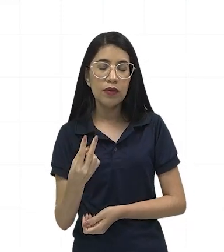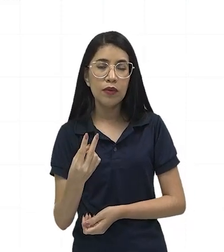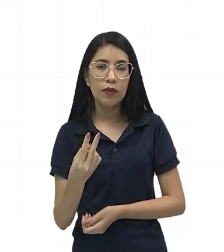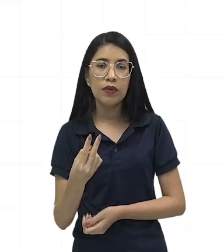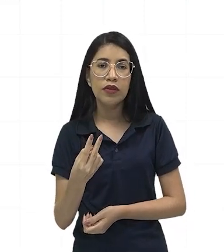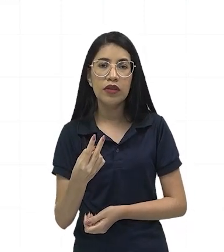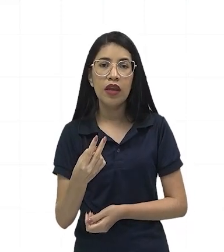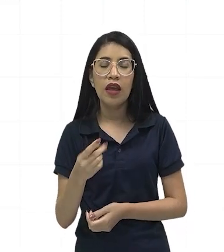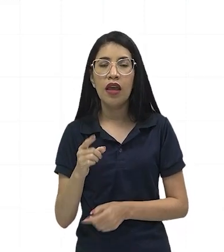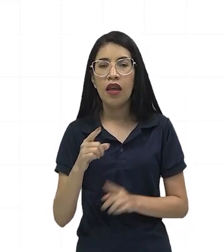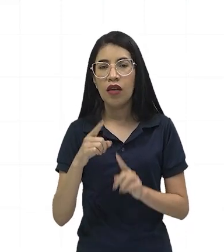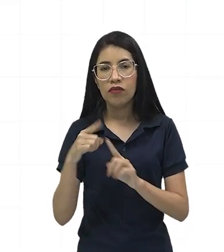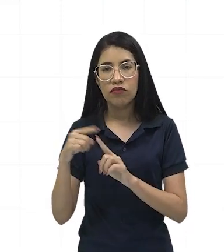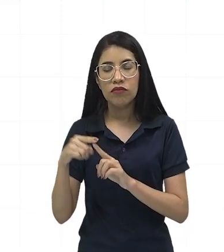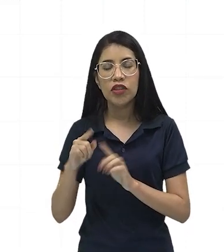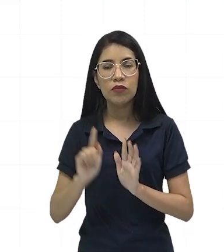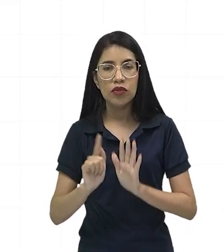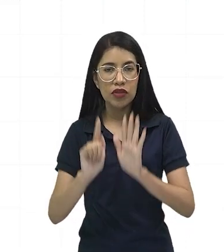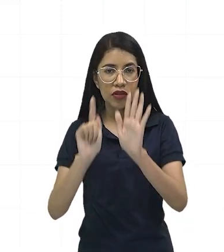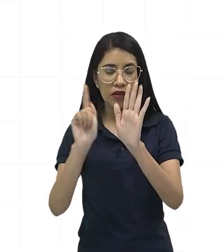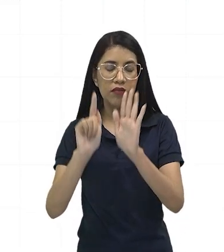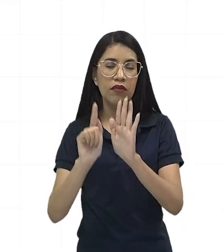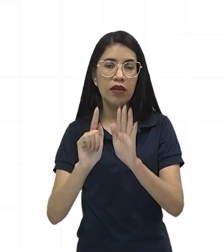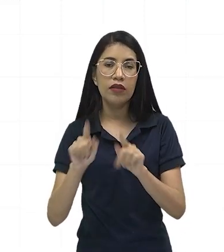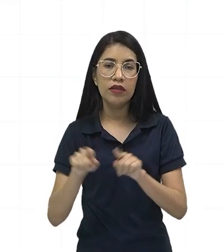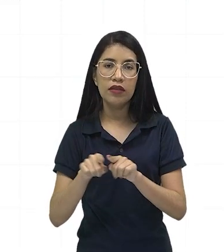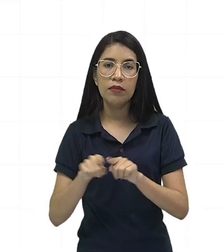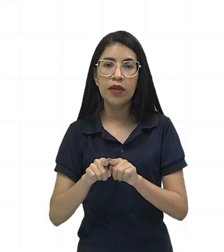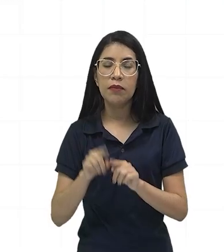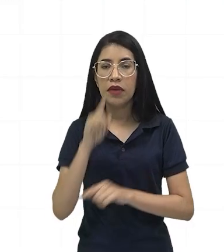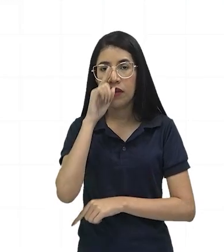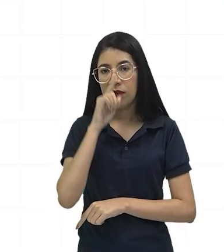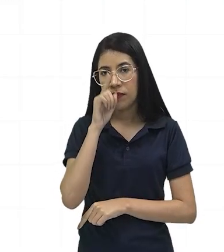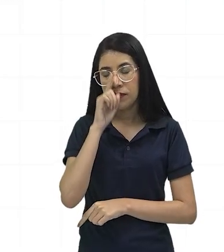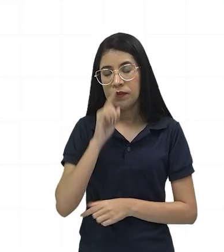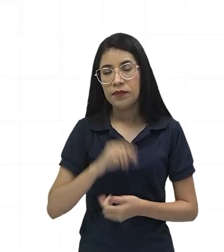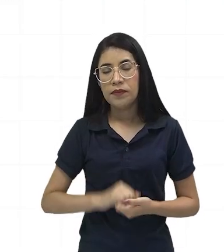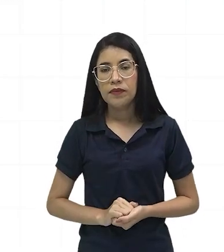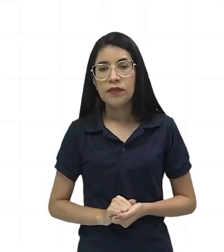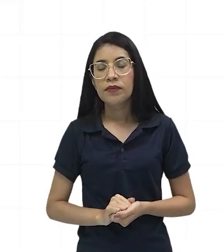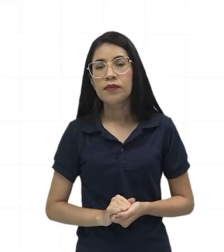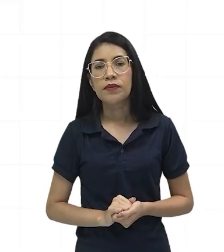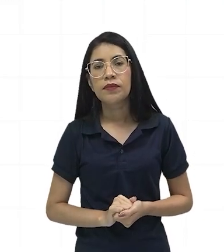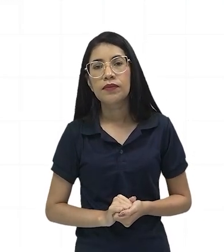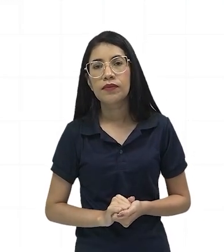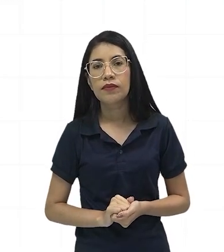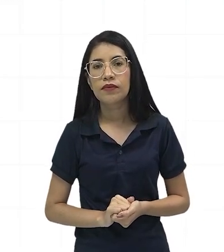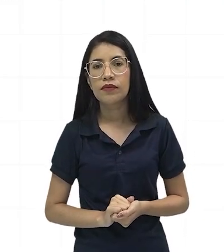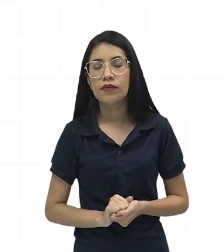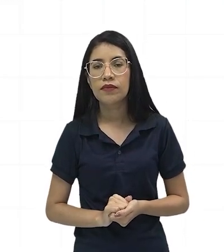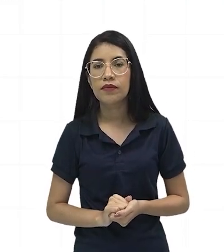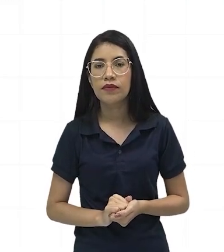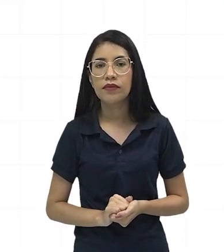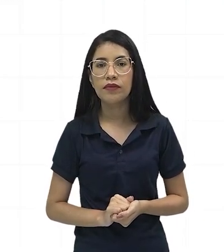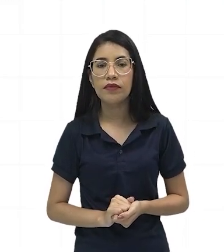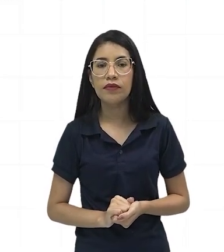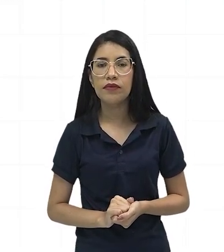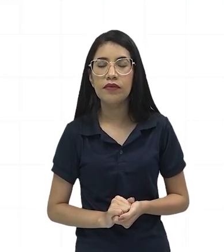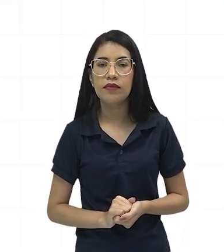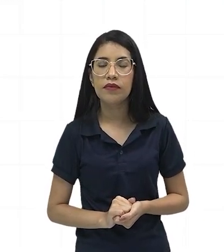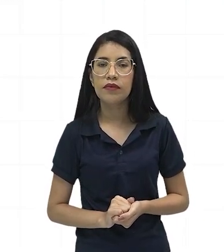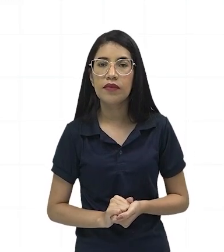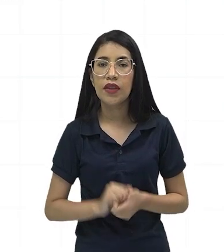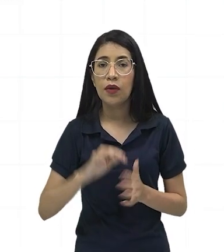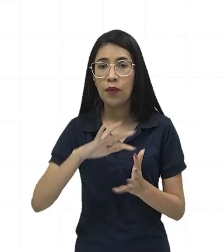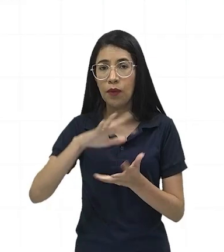é um dos gases aí vilões do efeito estufa que prejudicou o efeito estufa,